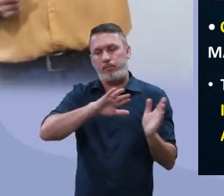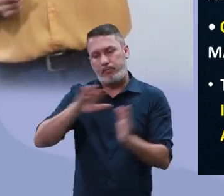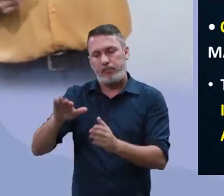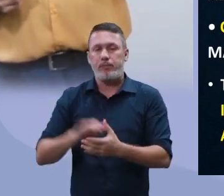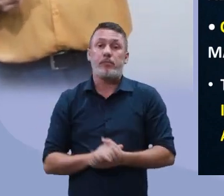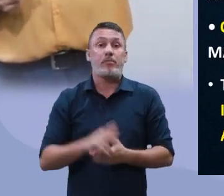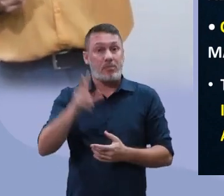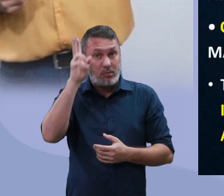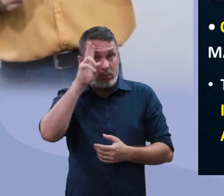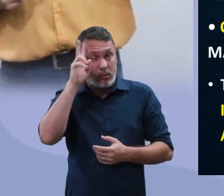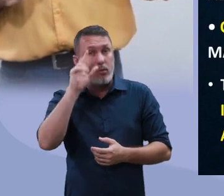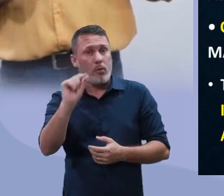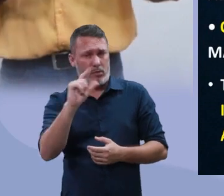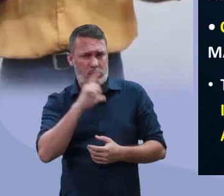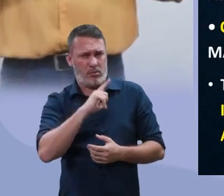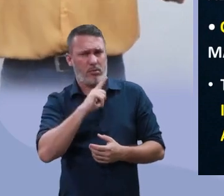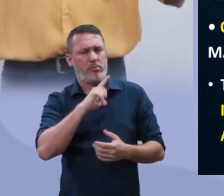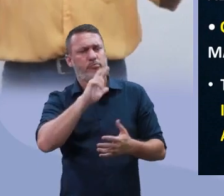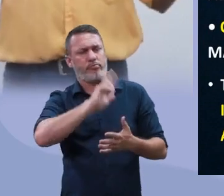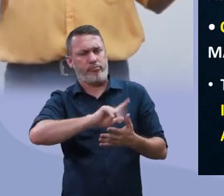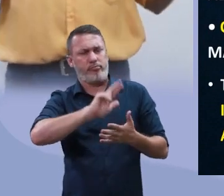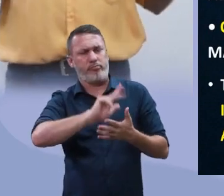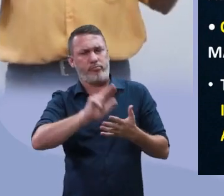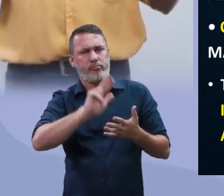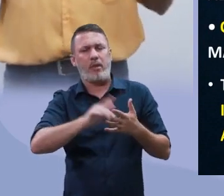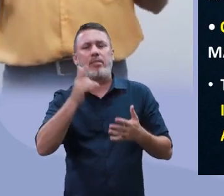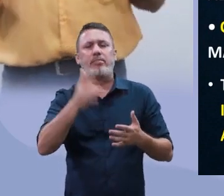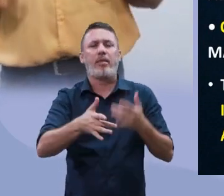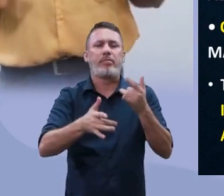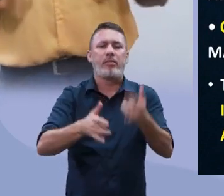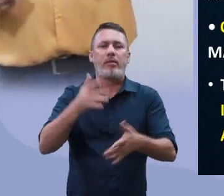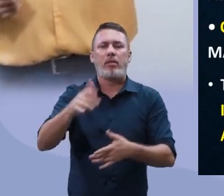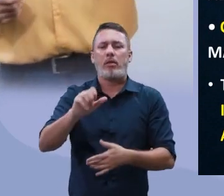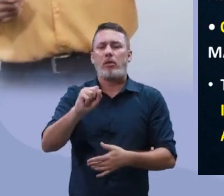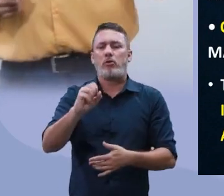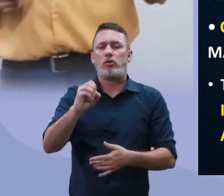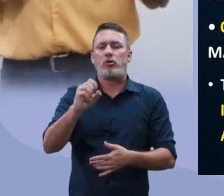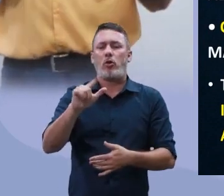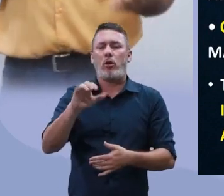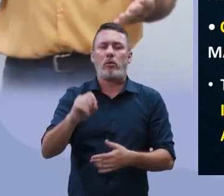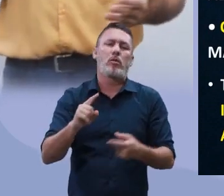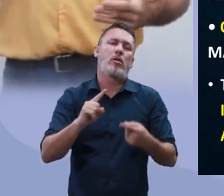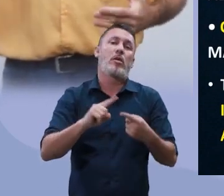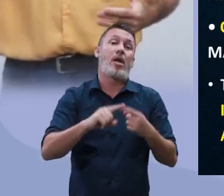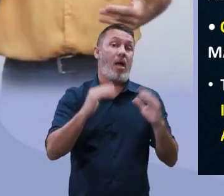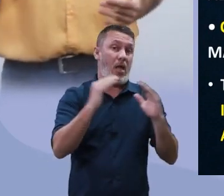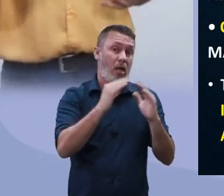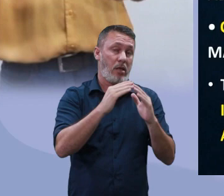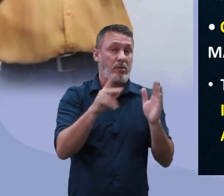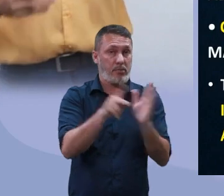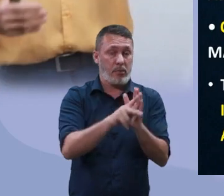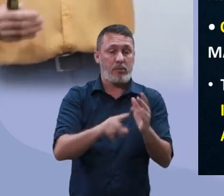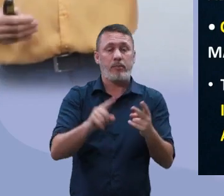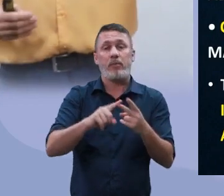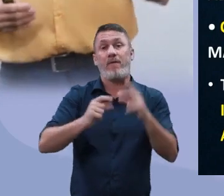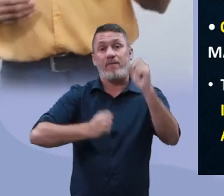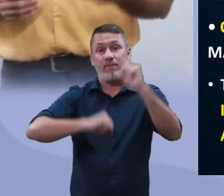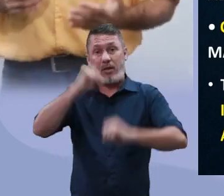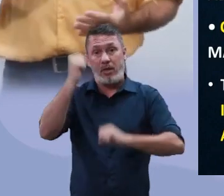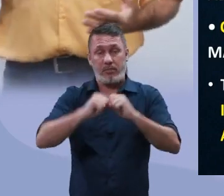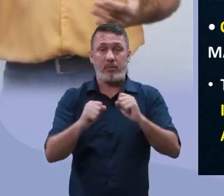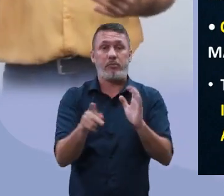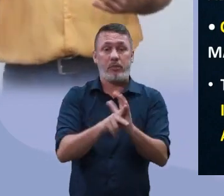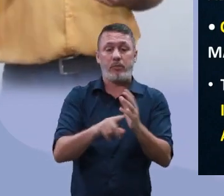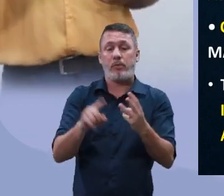aí, só relembrando, nós temos vários tipos de resíduos sólidos. O lixo domiciliar, o lixo industrial, o